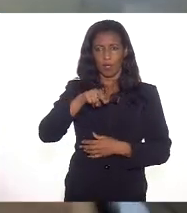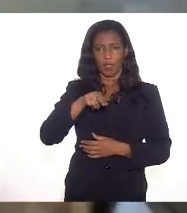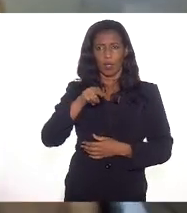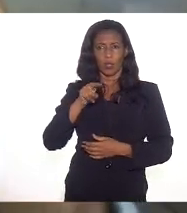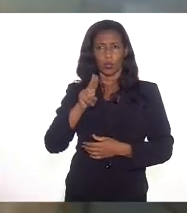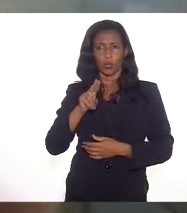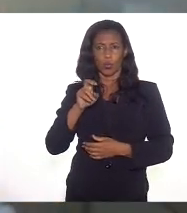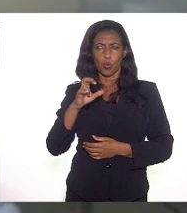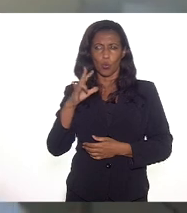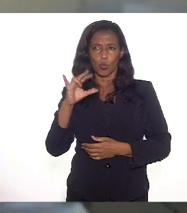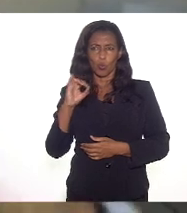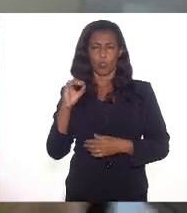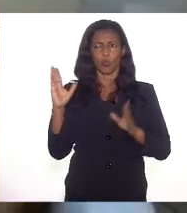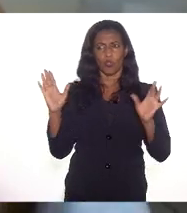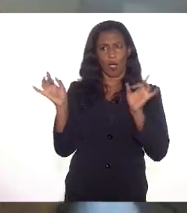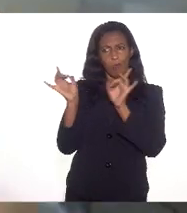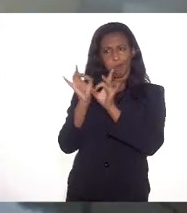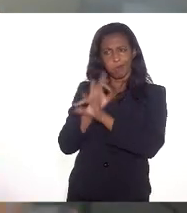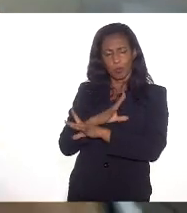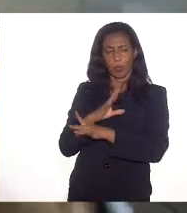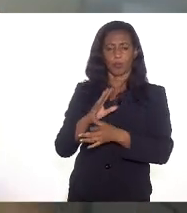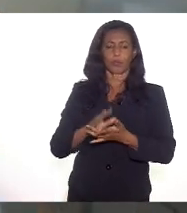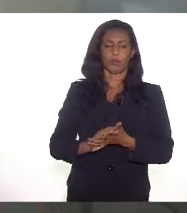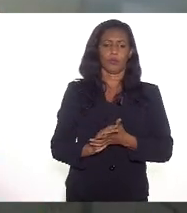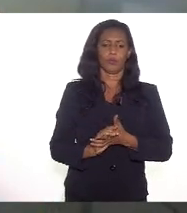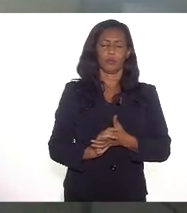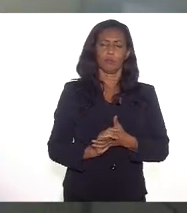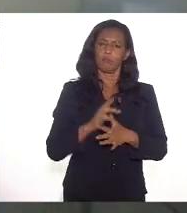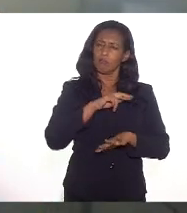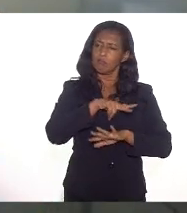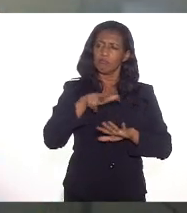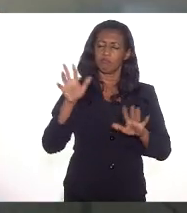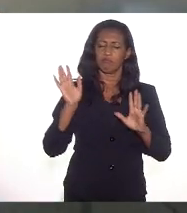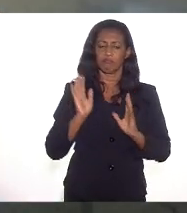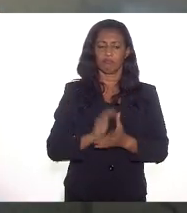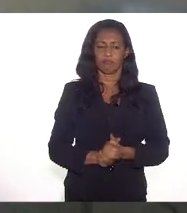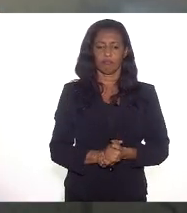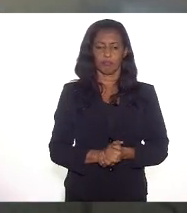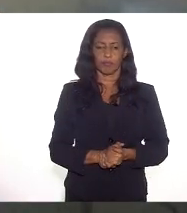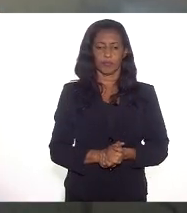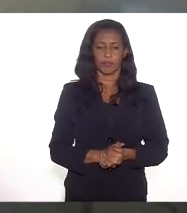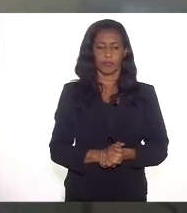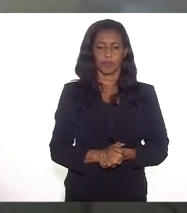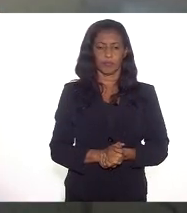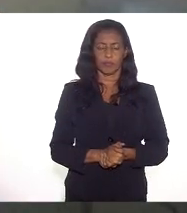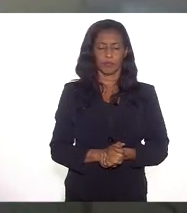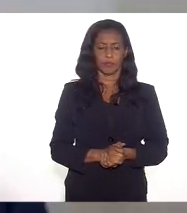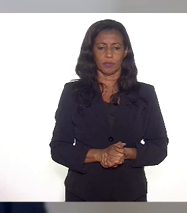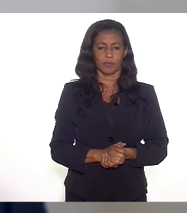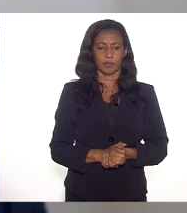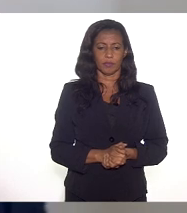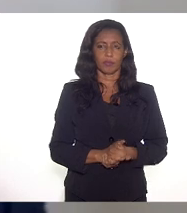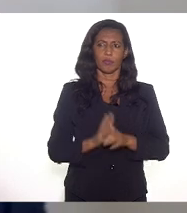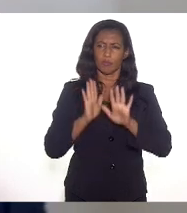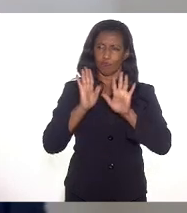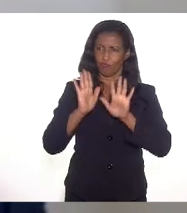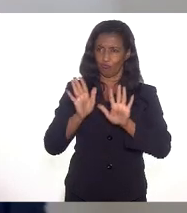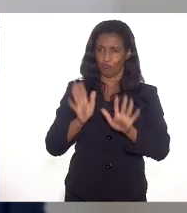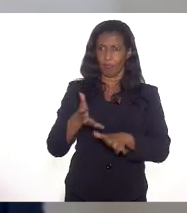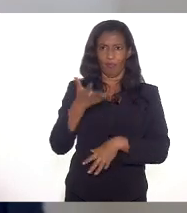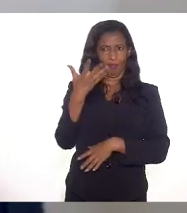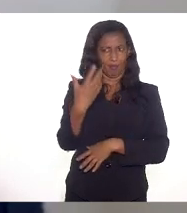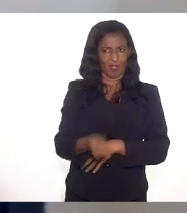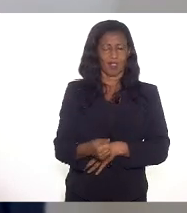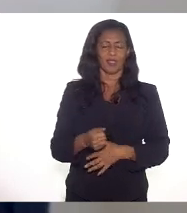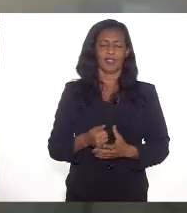já construídos, não titulados, etc. etc. Então, eu queria dar essa sugestão. Já consolidados. Pois é,